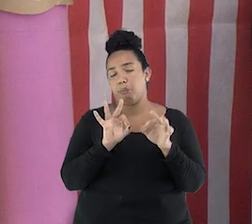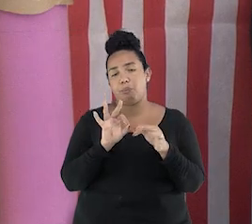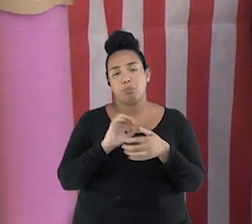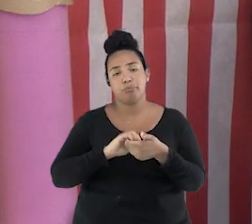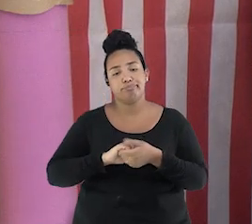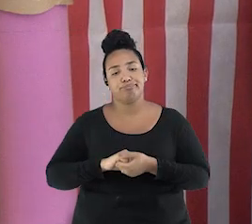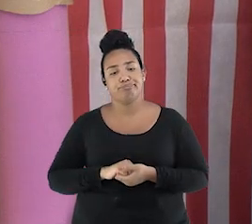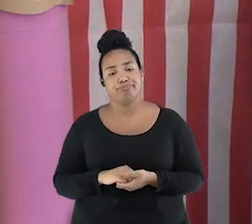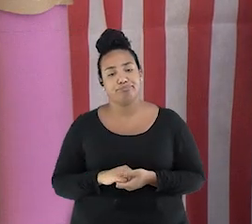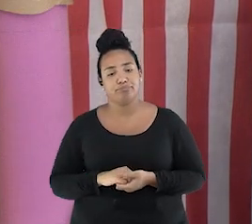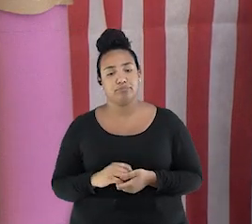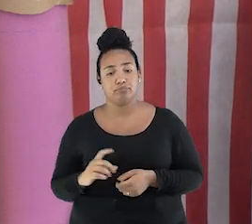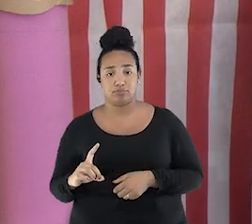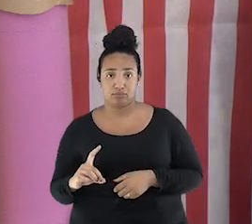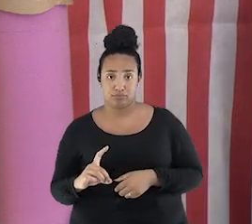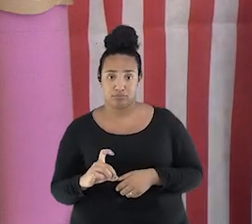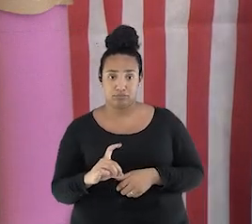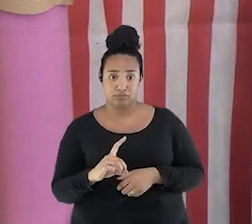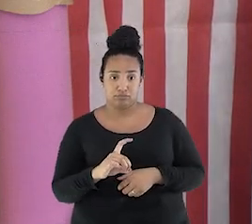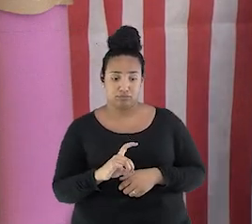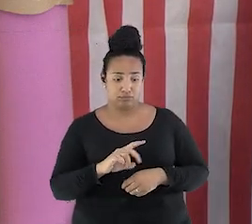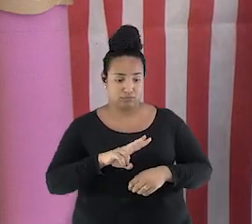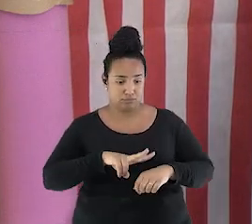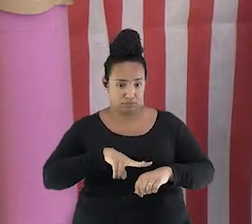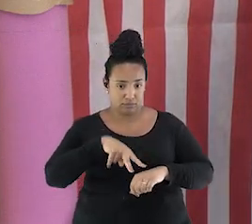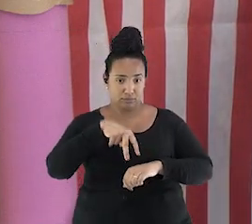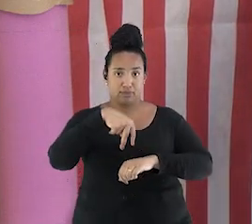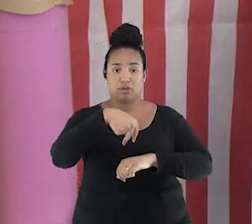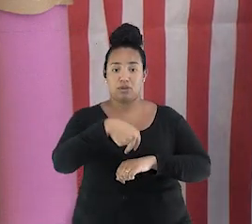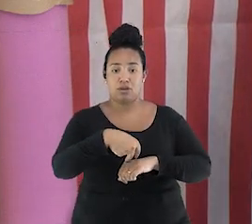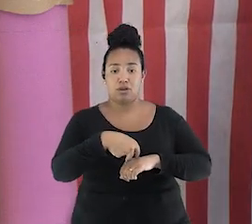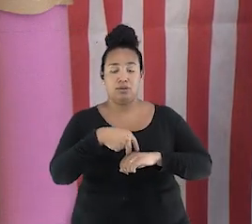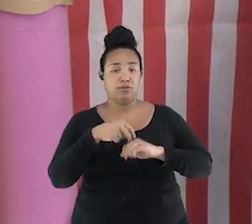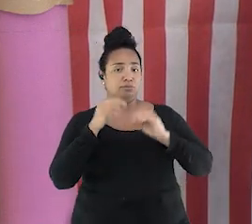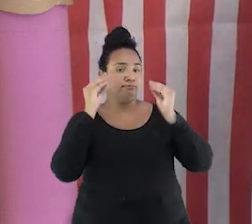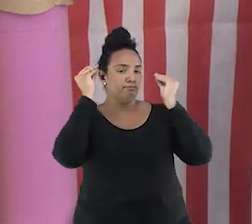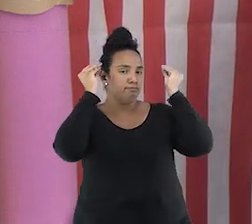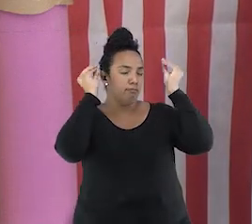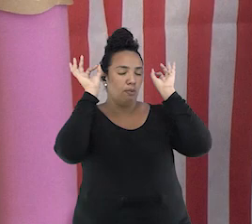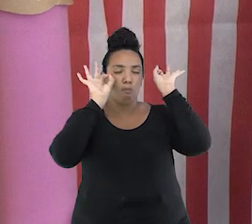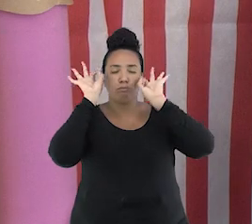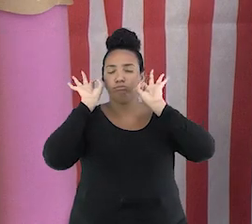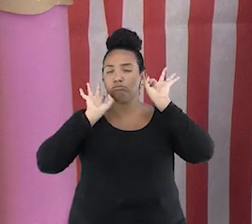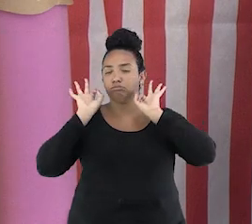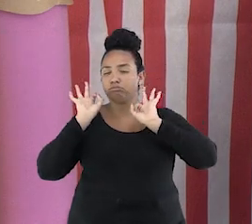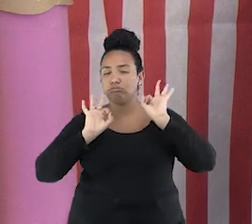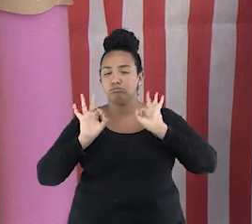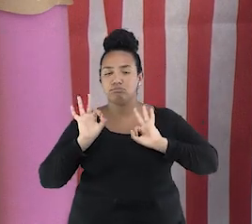Lúcia levantou-se, arrumou a peruca,